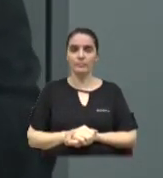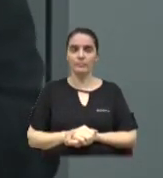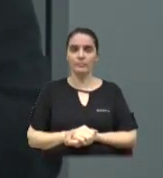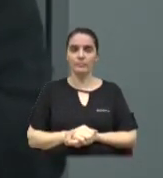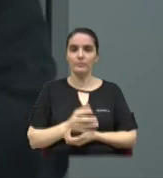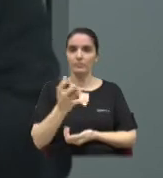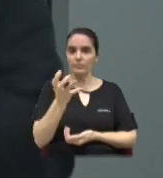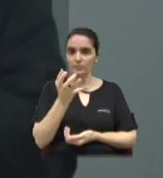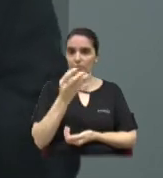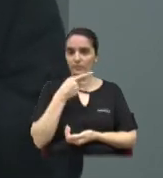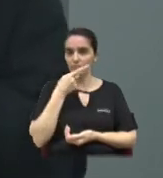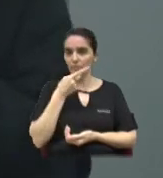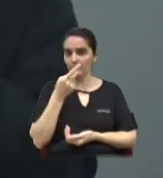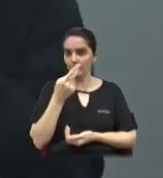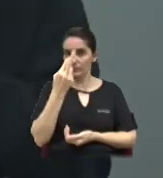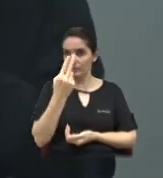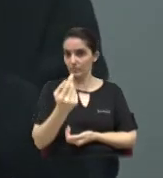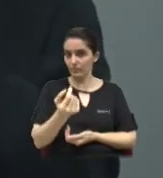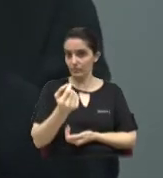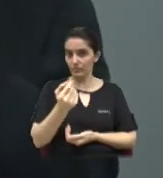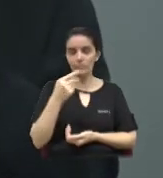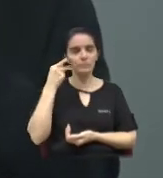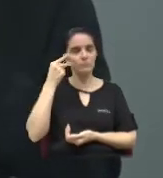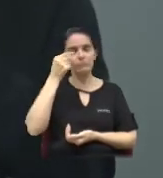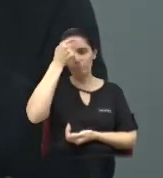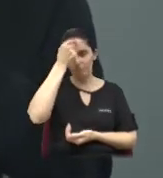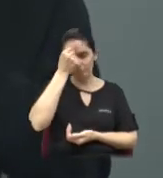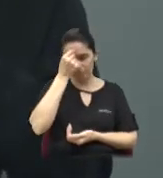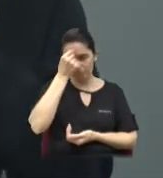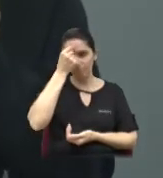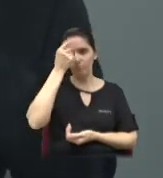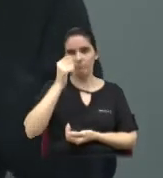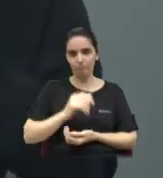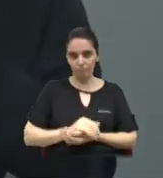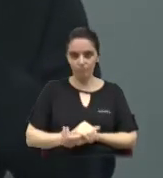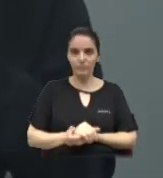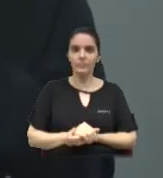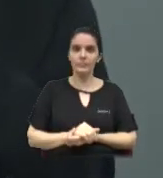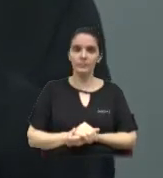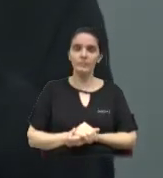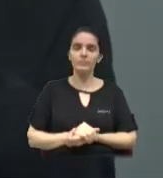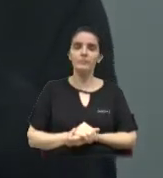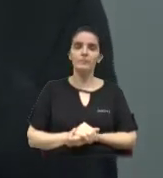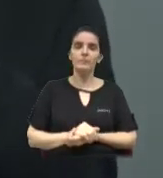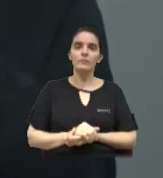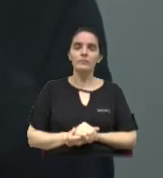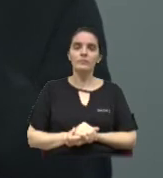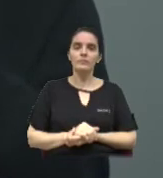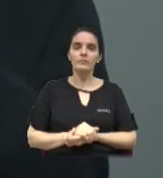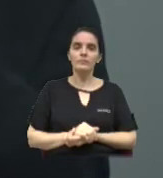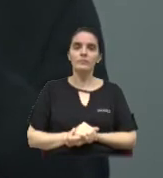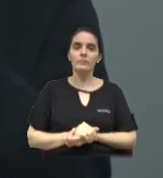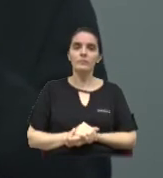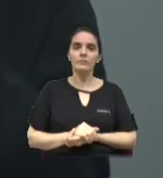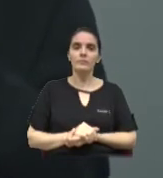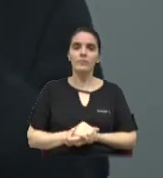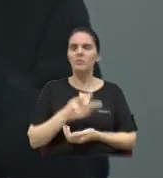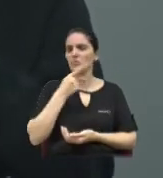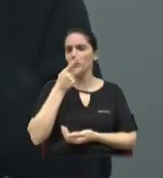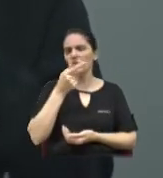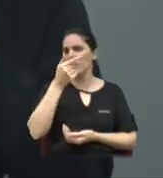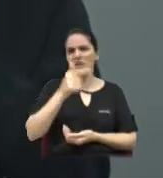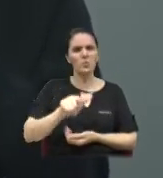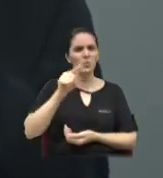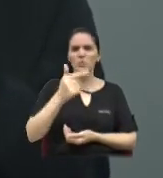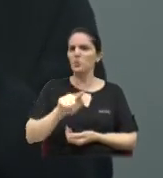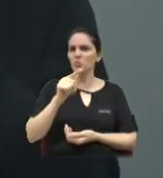endossar as palavras do Dr. Rafael, cumprimentá-lo pela sua... Faço de suas palavras as minhas palavras. E não vou ser repetitivo, já que